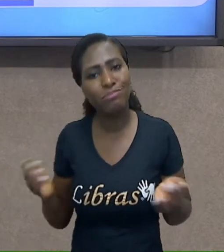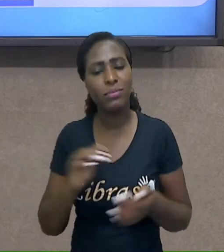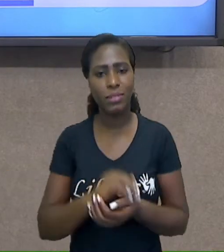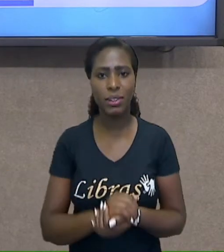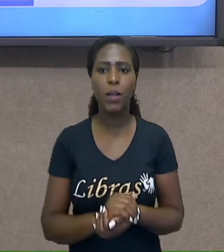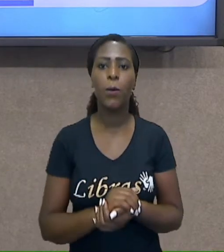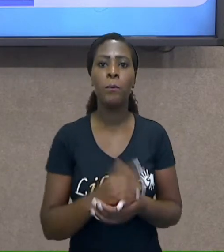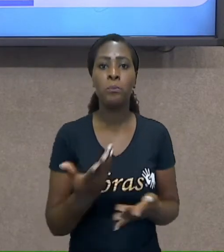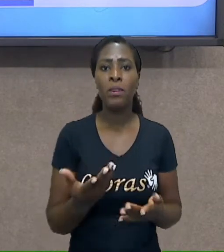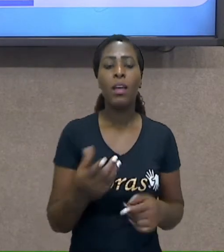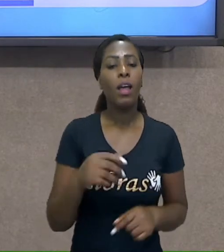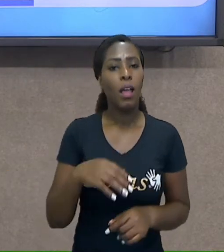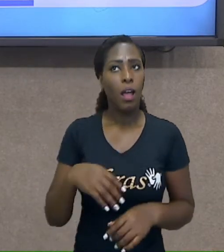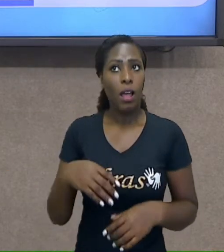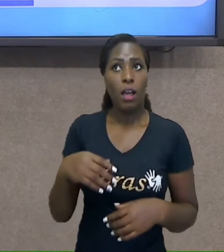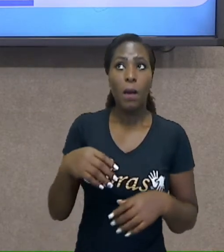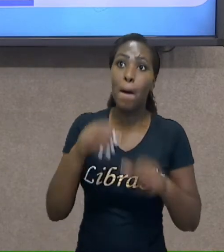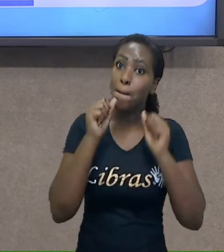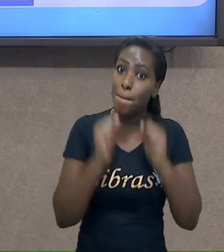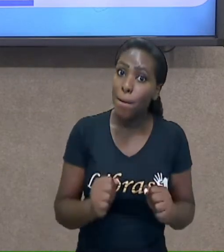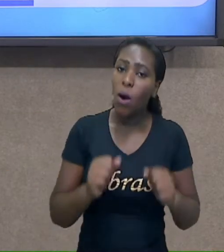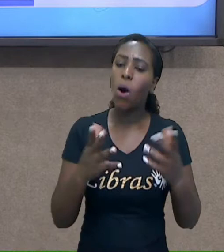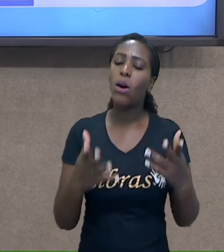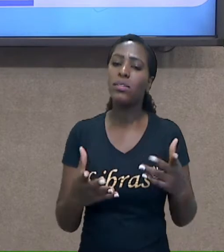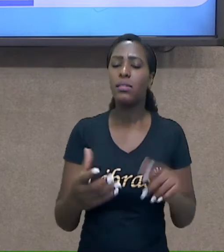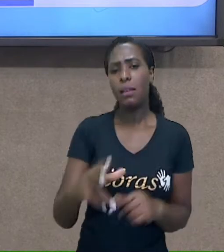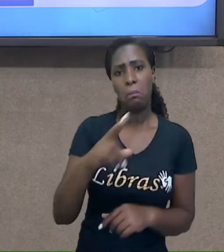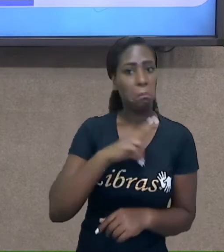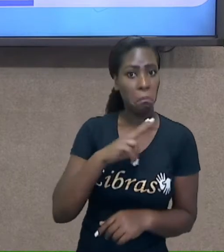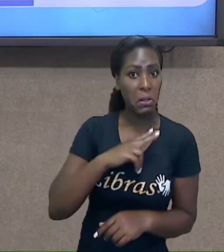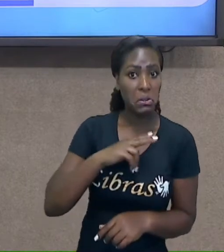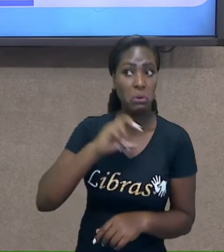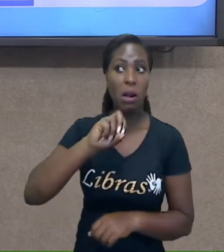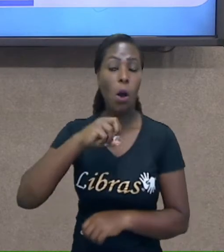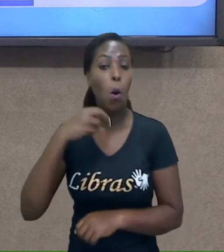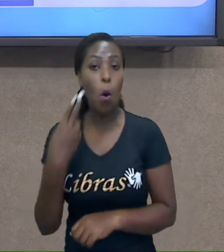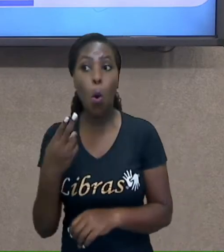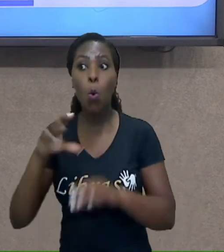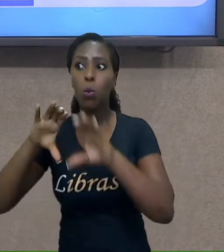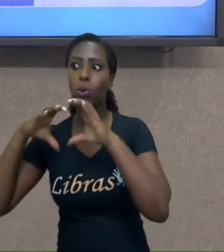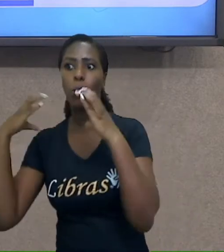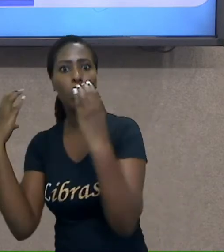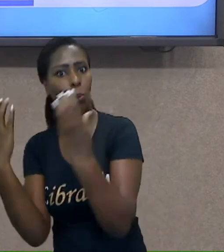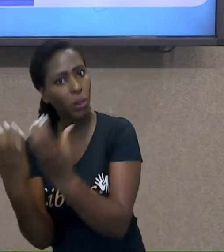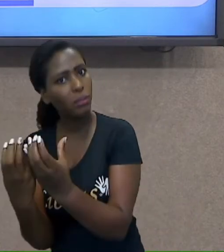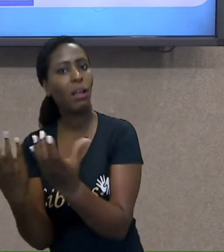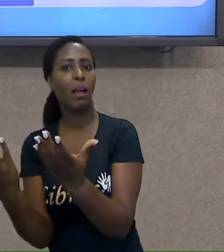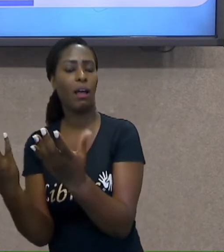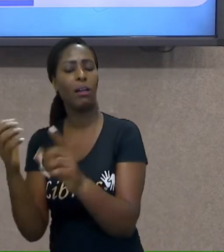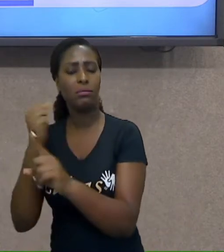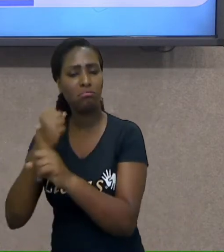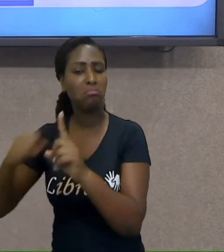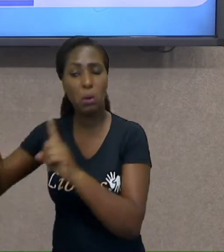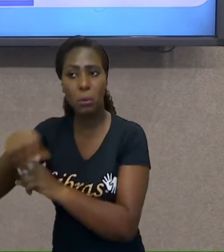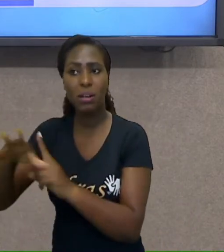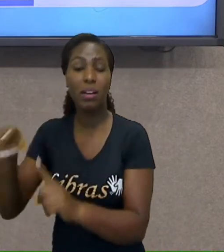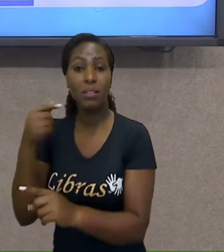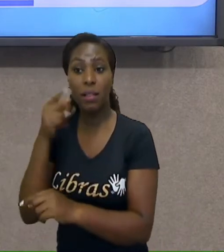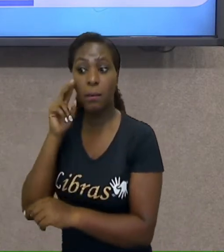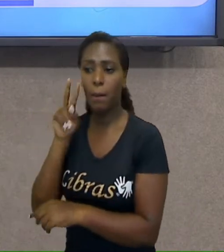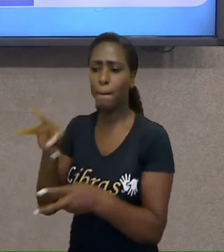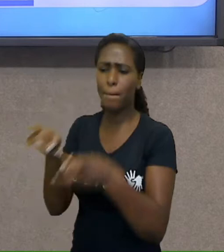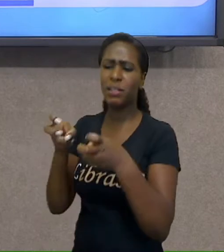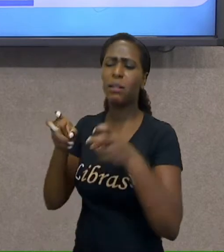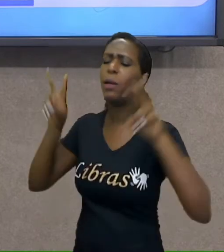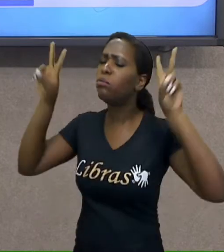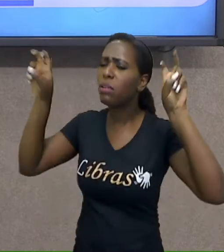você ou para a comunidade, ou também para fazer um outro tipo de solicitação, as